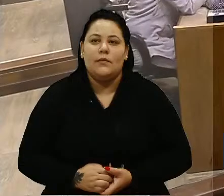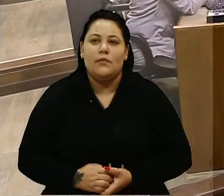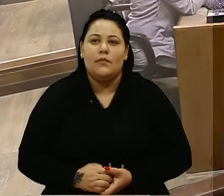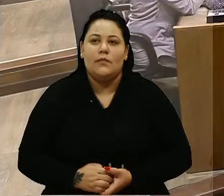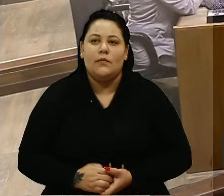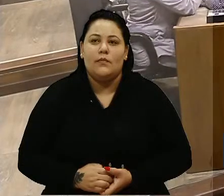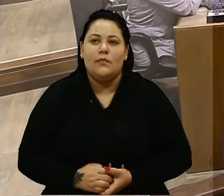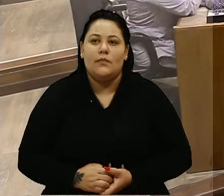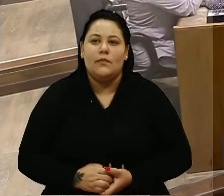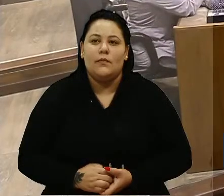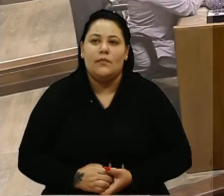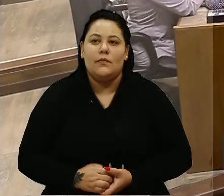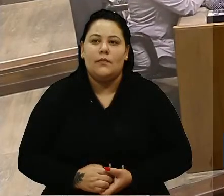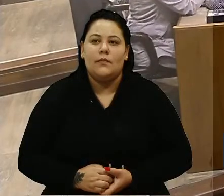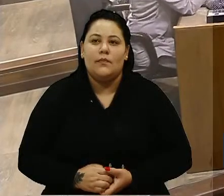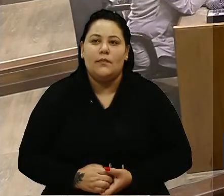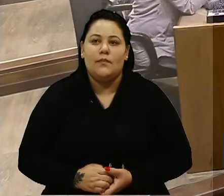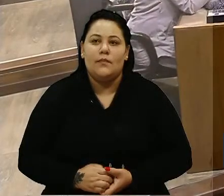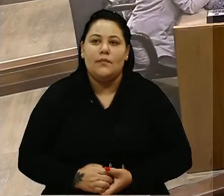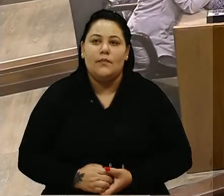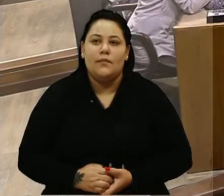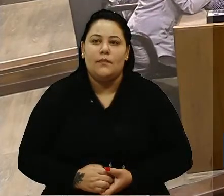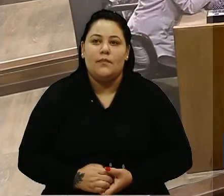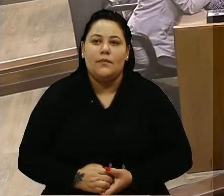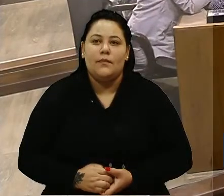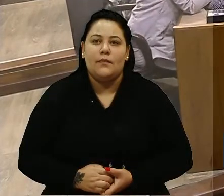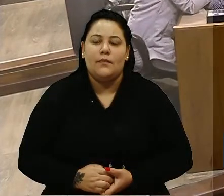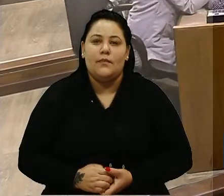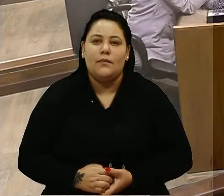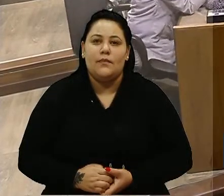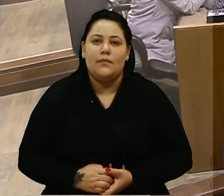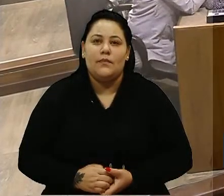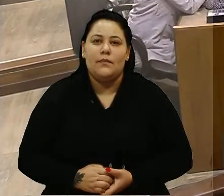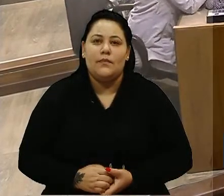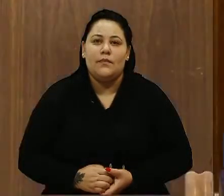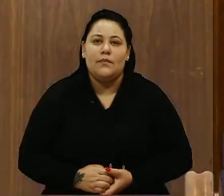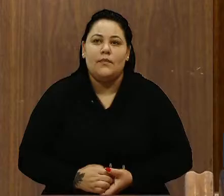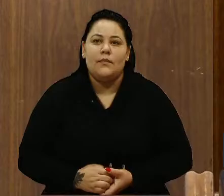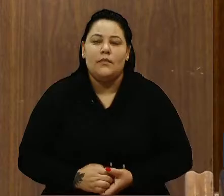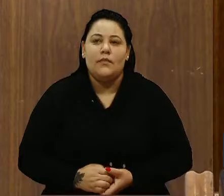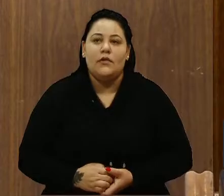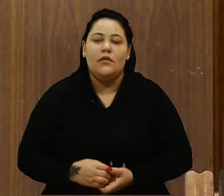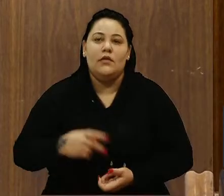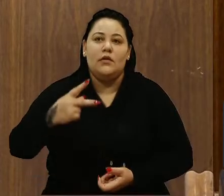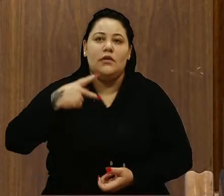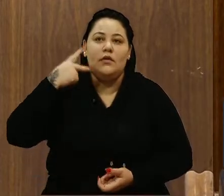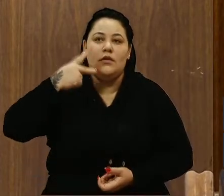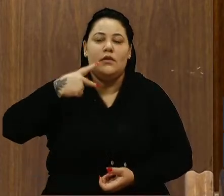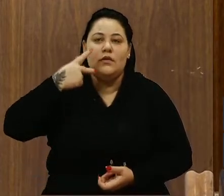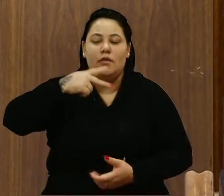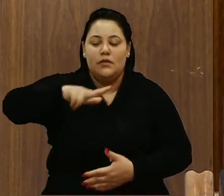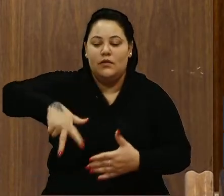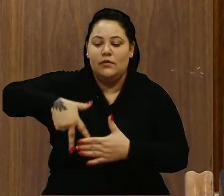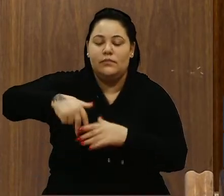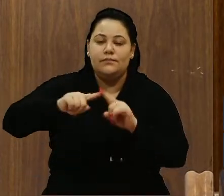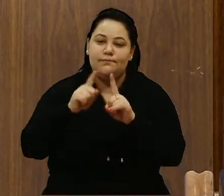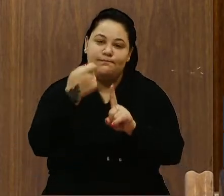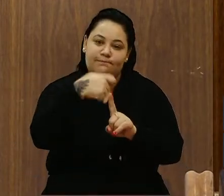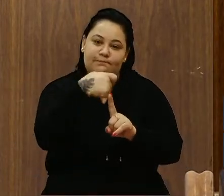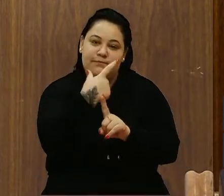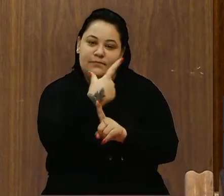Obrigada, vereador. Eu, infelizmente, teria o grande expediente, já aviso que eu vou ter que sair por uma questão médica, mas também